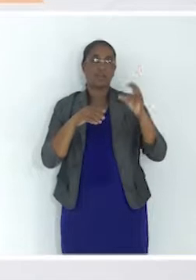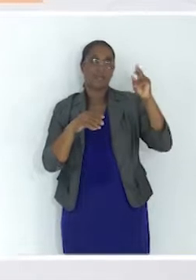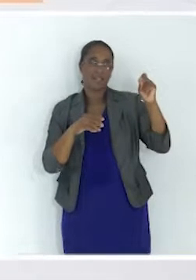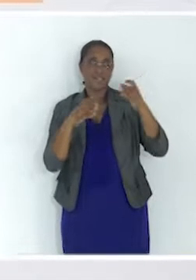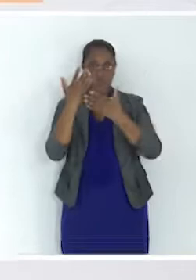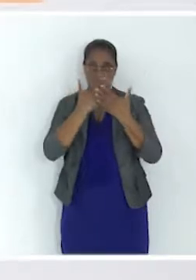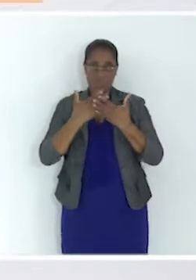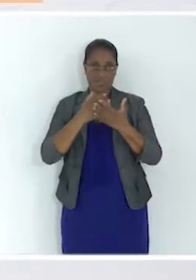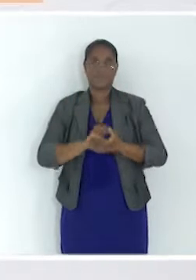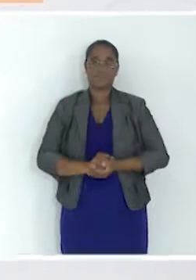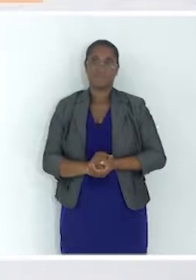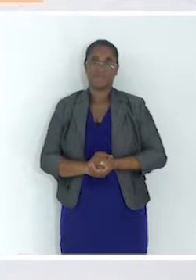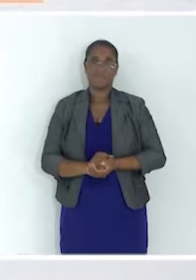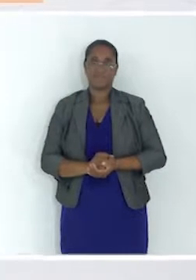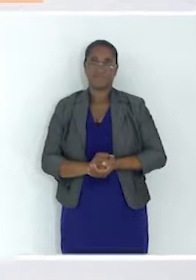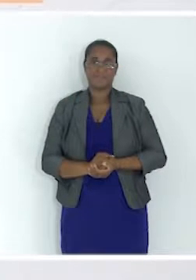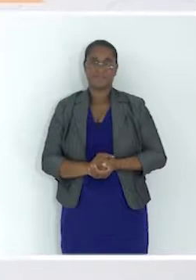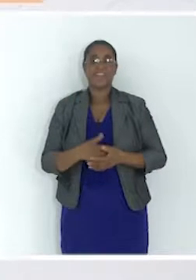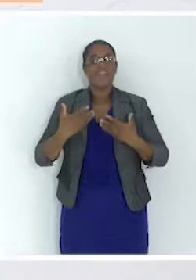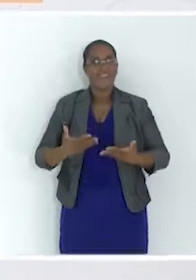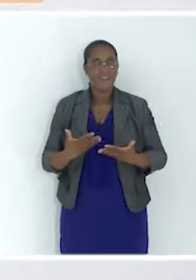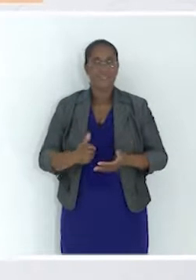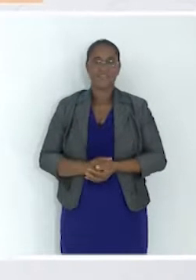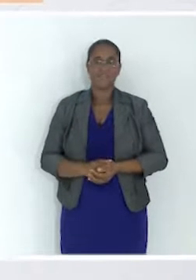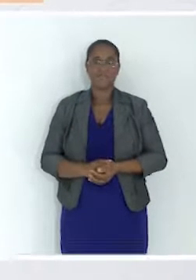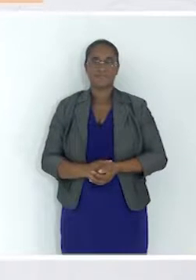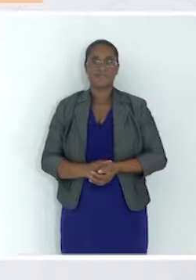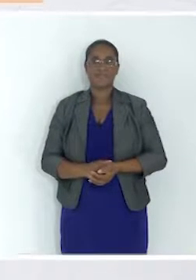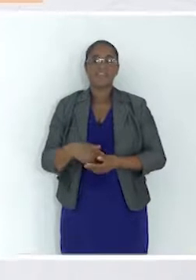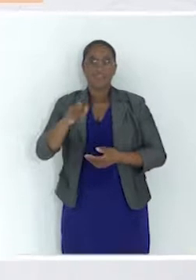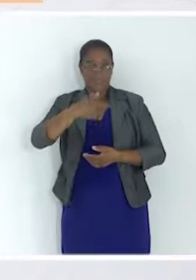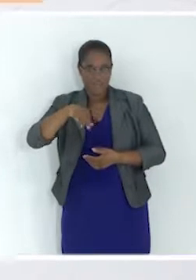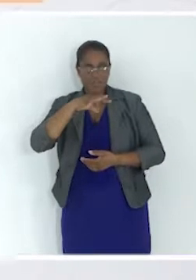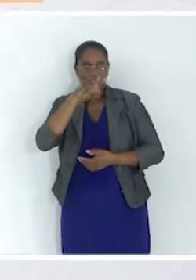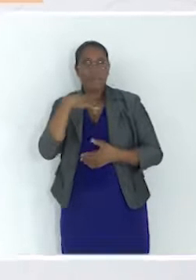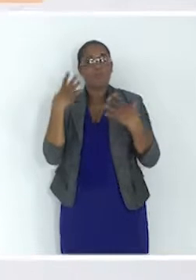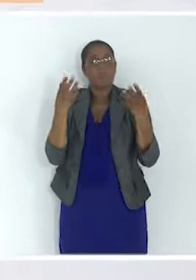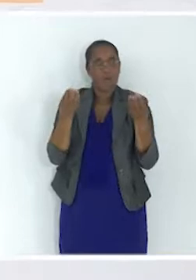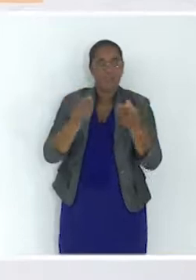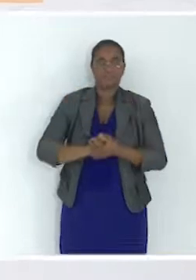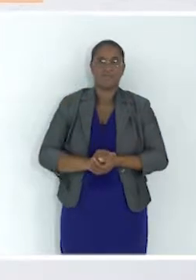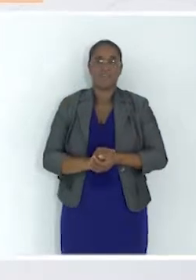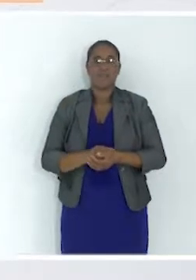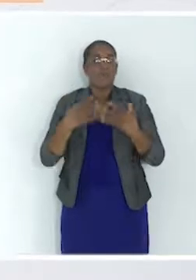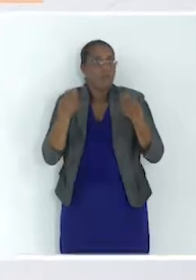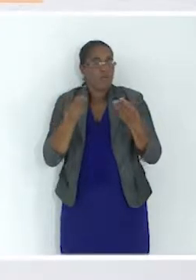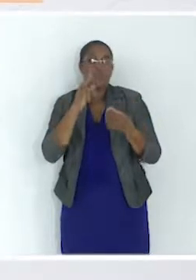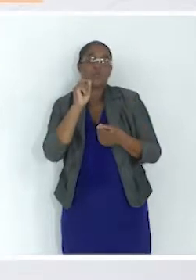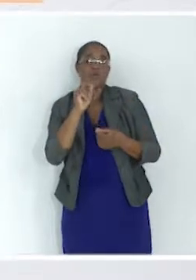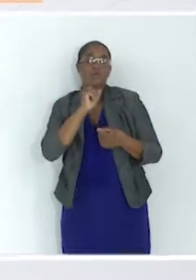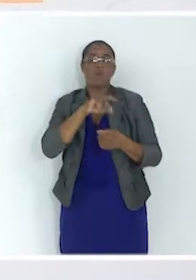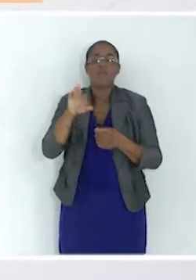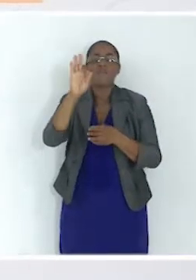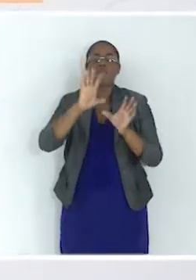E agora vamos falar sobre o plural. O plural dos nomes pode formar-se de diferentes maneiras